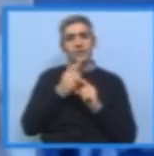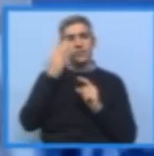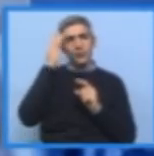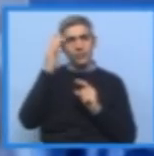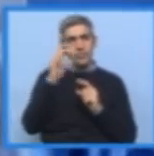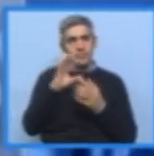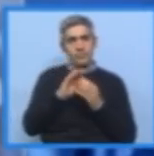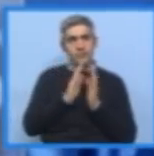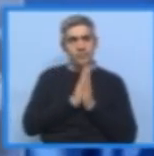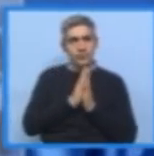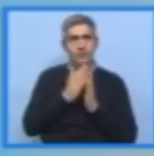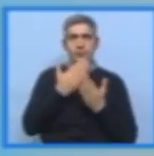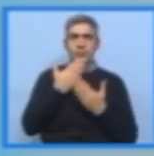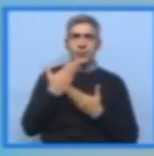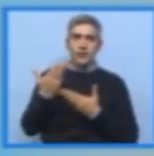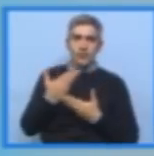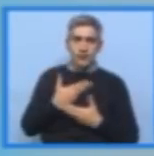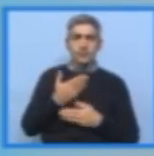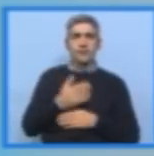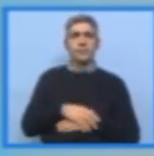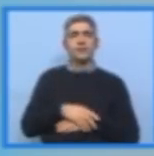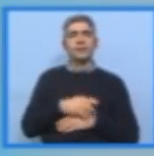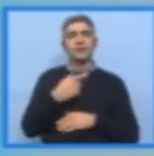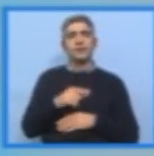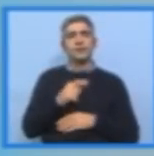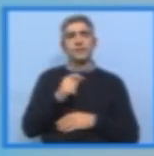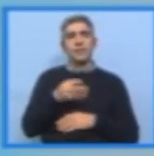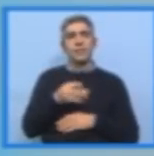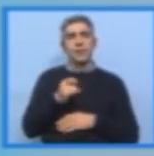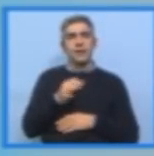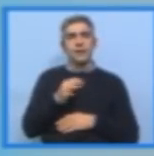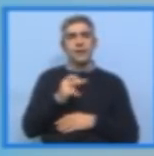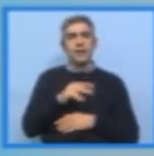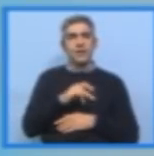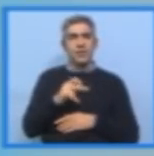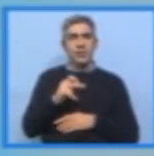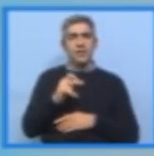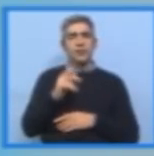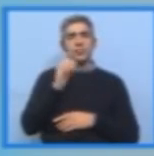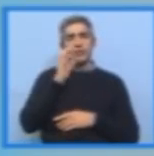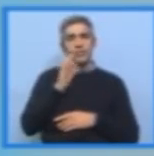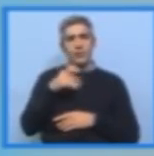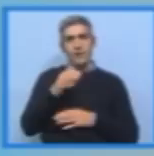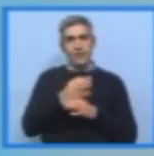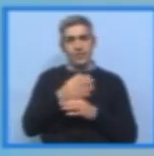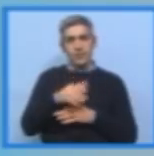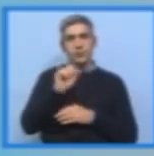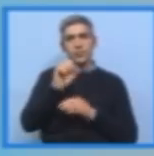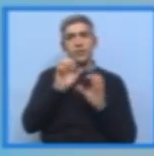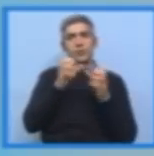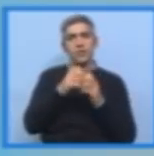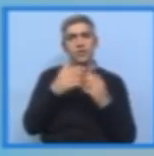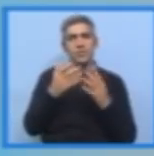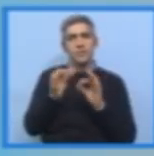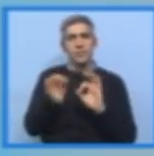convite. Temos essa solenidade da Epifania do Senhor, mas sei que nas suas comunidades está neste